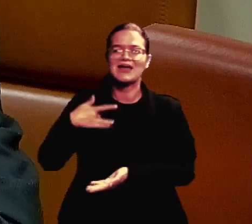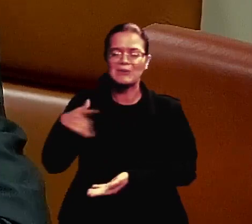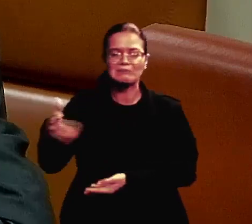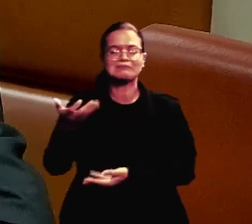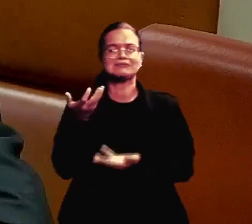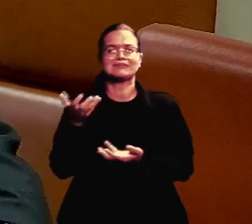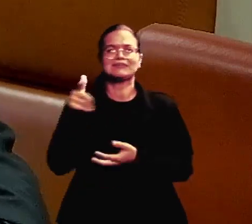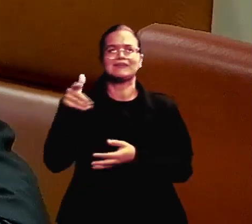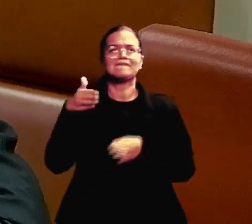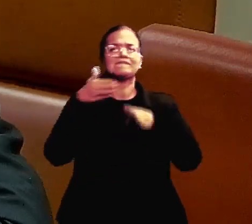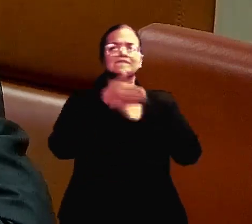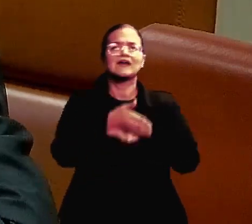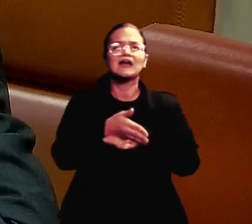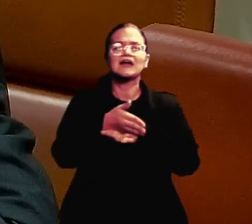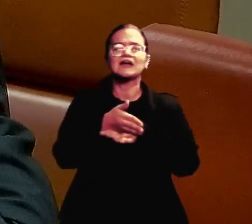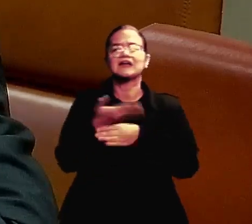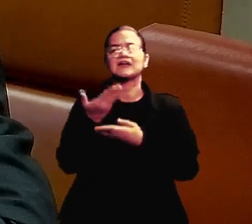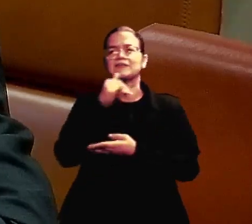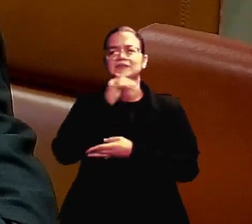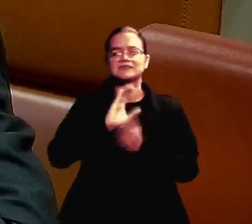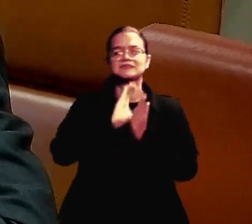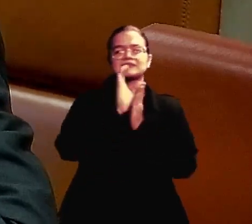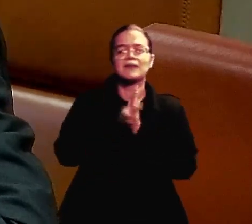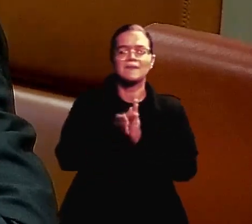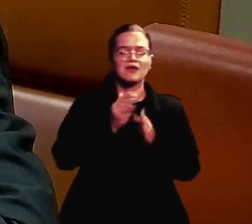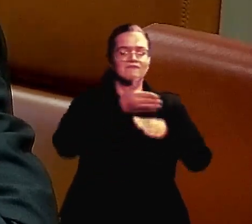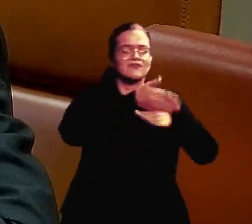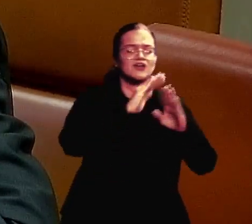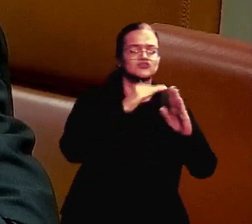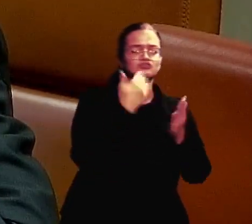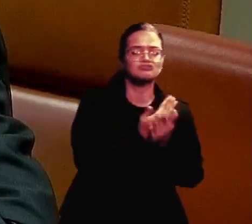aqueles que vai lá dentro do CMEI